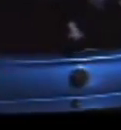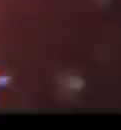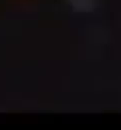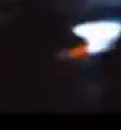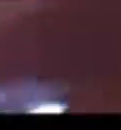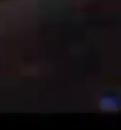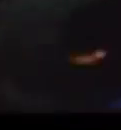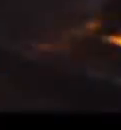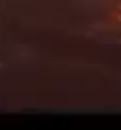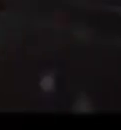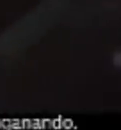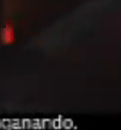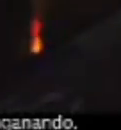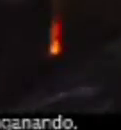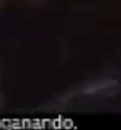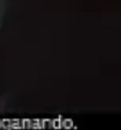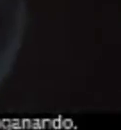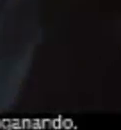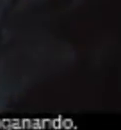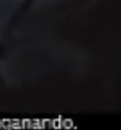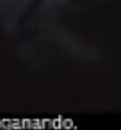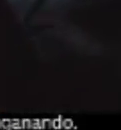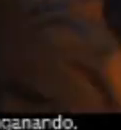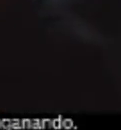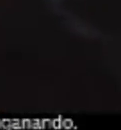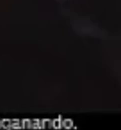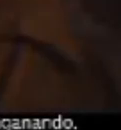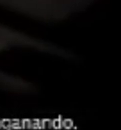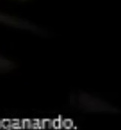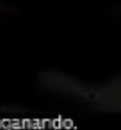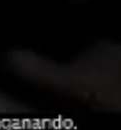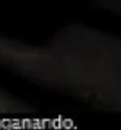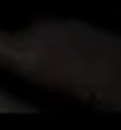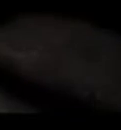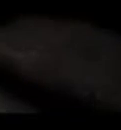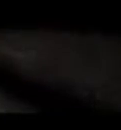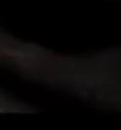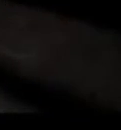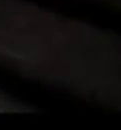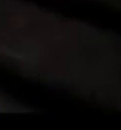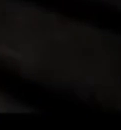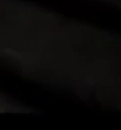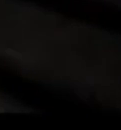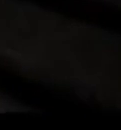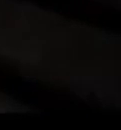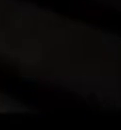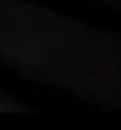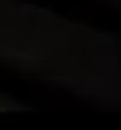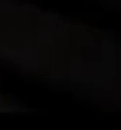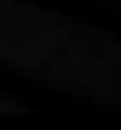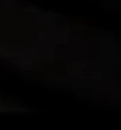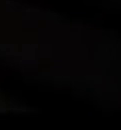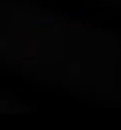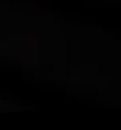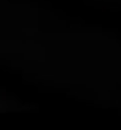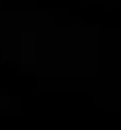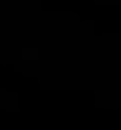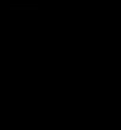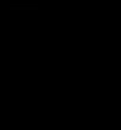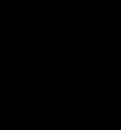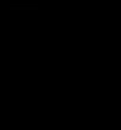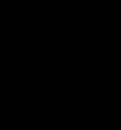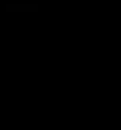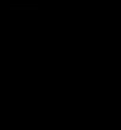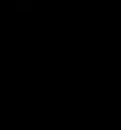A Blitz existe para isso, evitar que você continue principalmente se enganando. Dirigir alcoolizado quando não dá morte pode